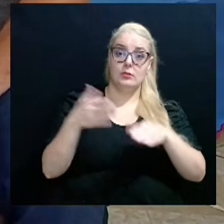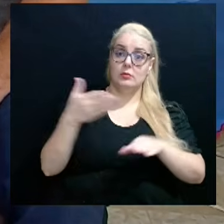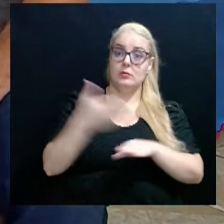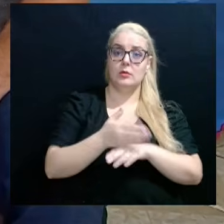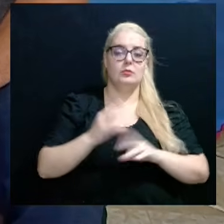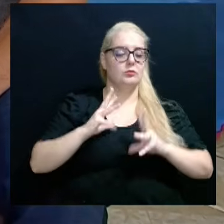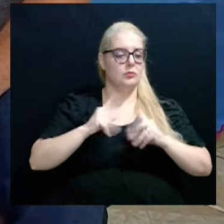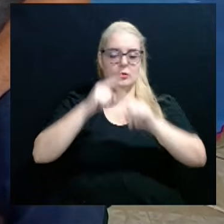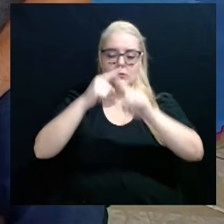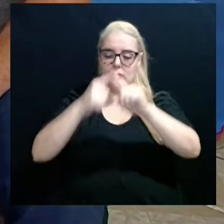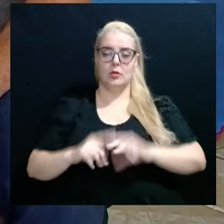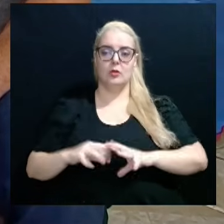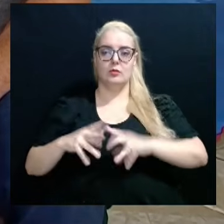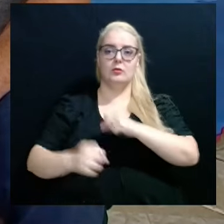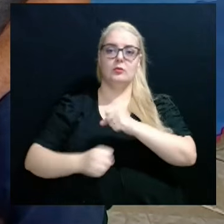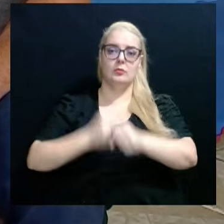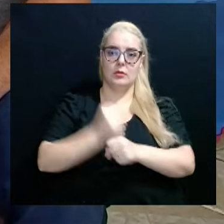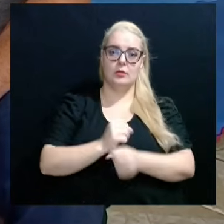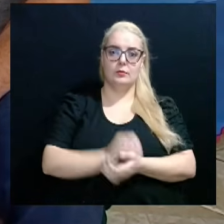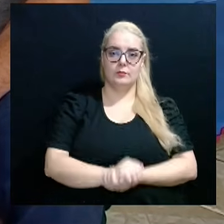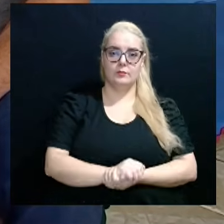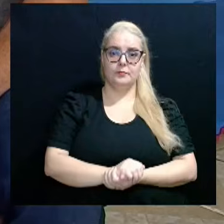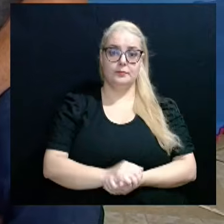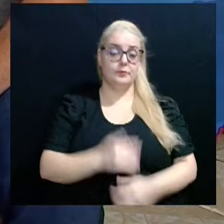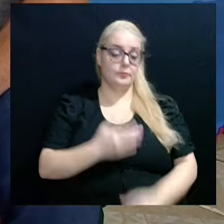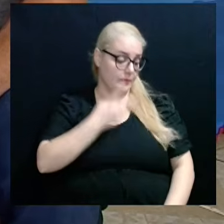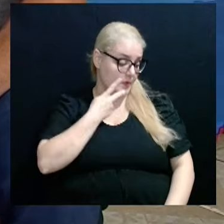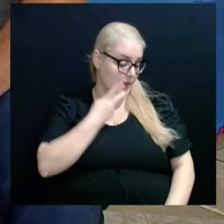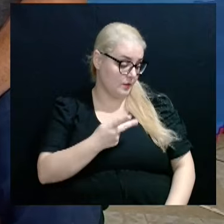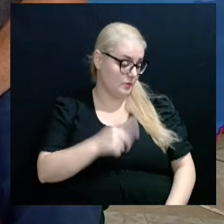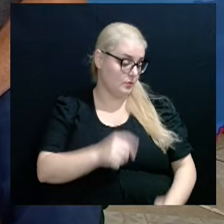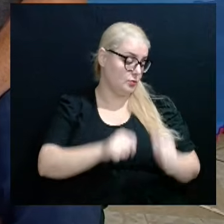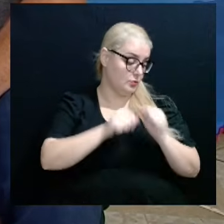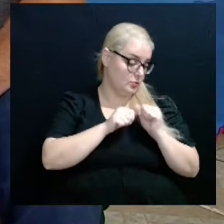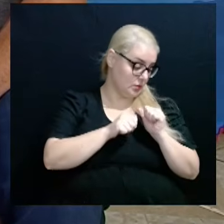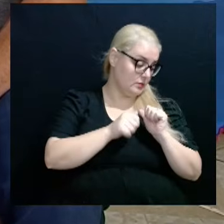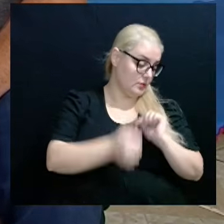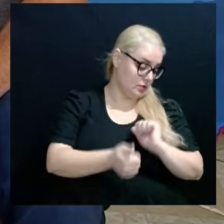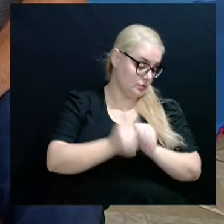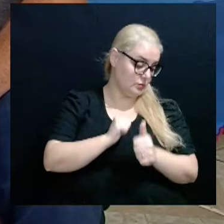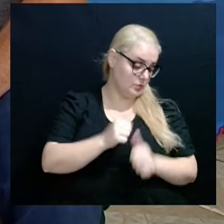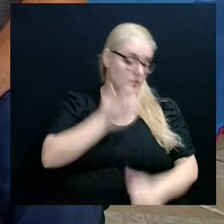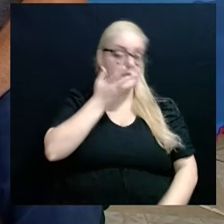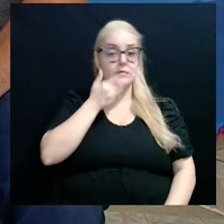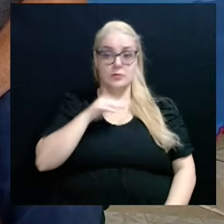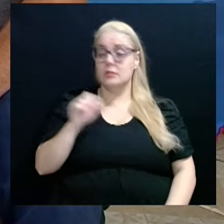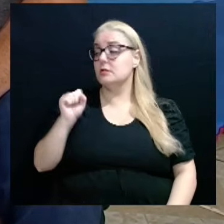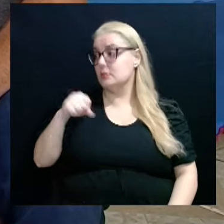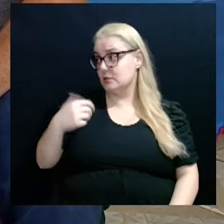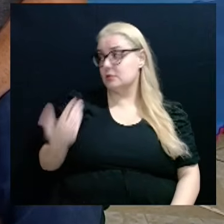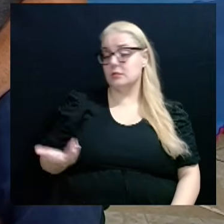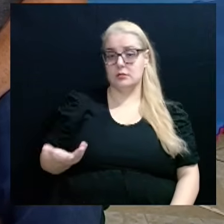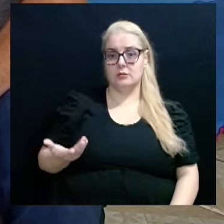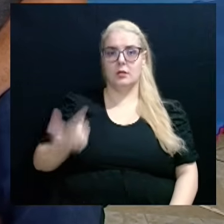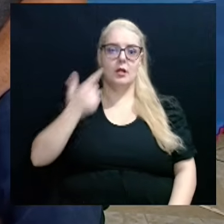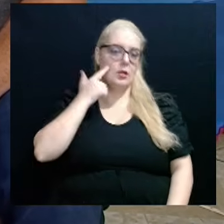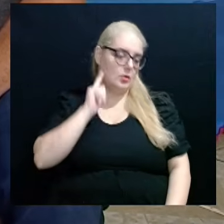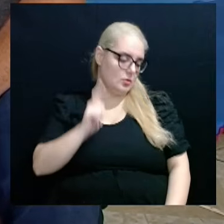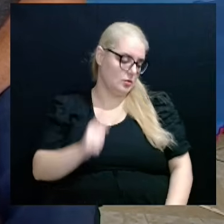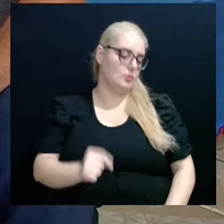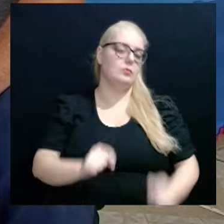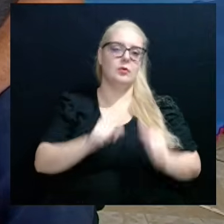ano. E você falou do benefício do esporte, né, para essas crianças. Sim. E além, claro, dos benefícios óbvios, né, de